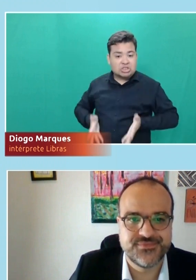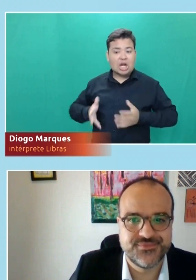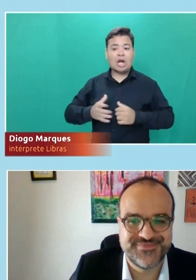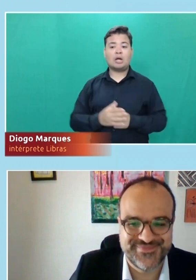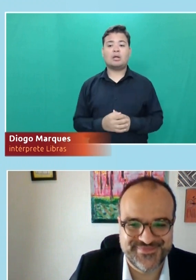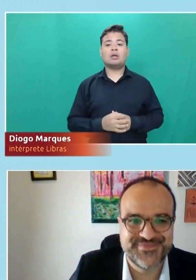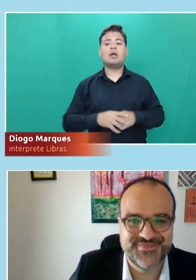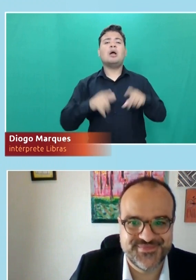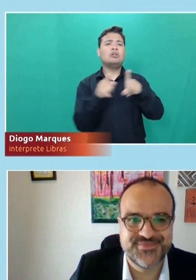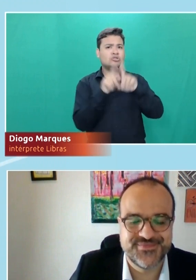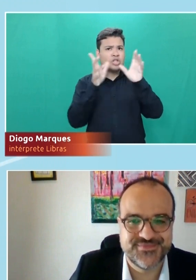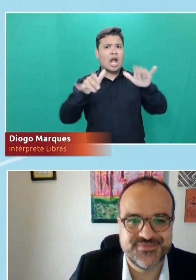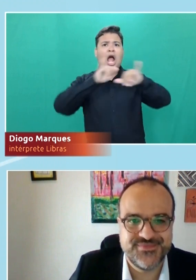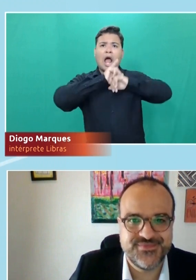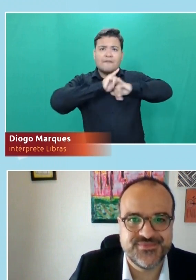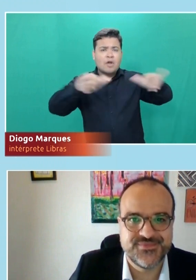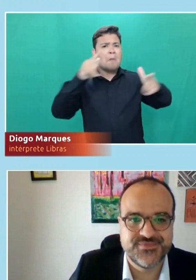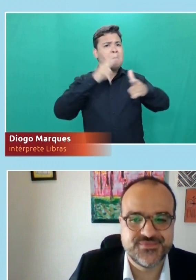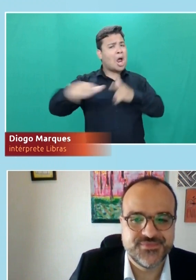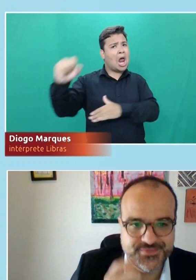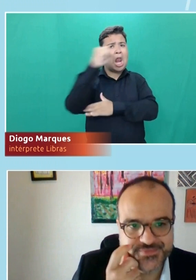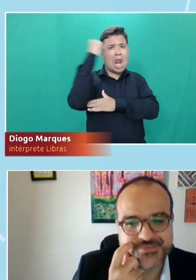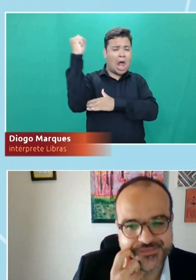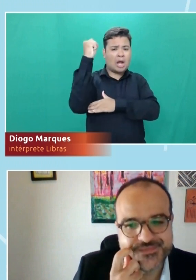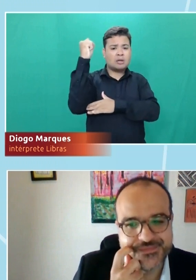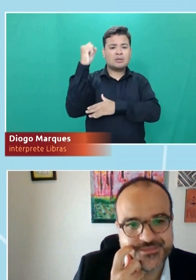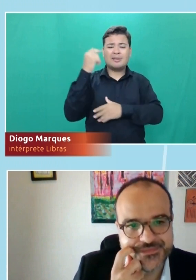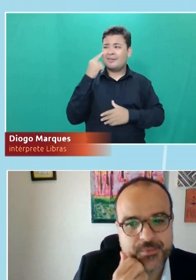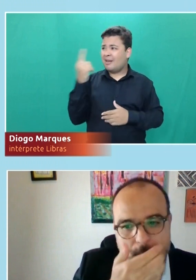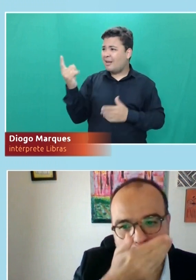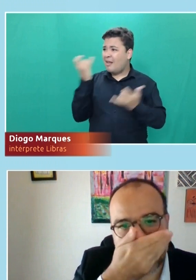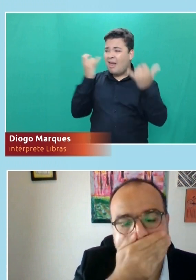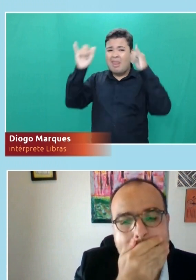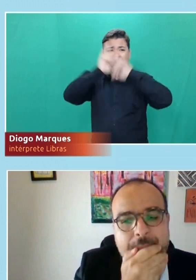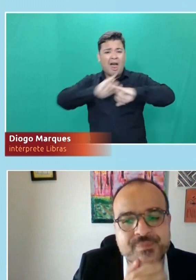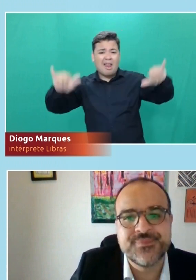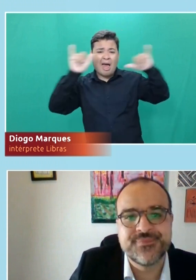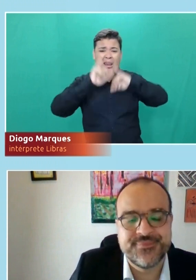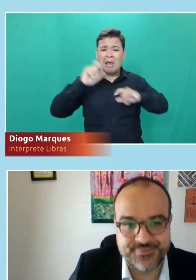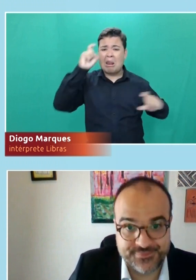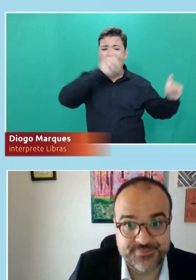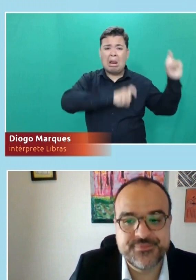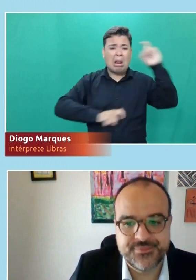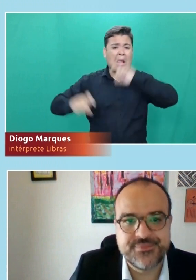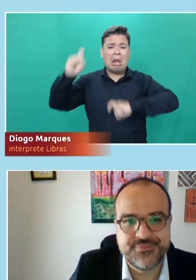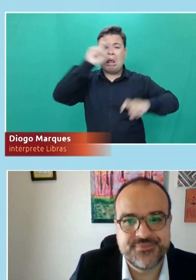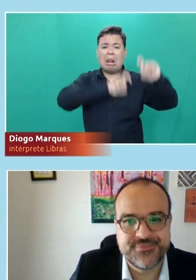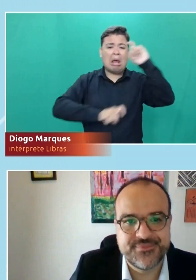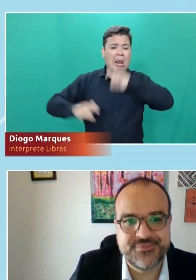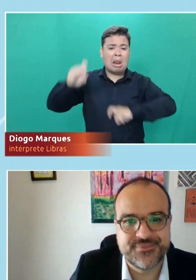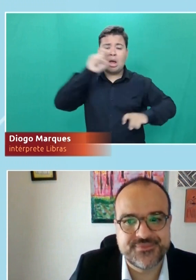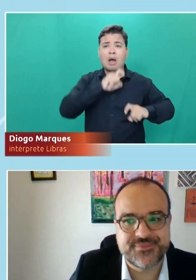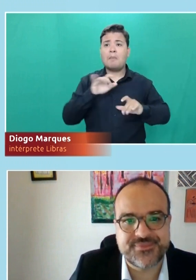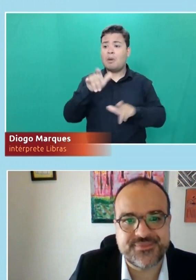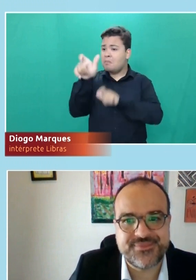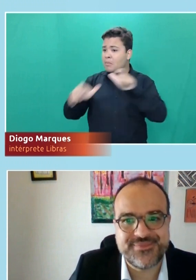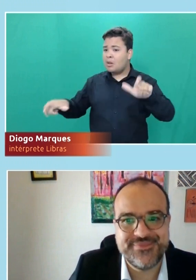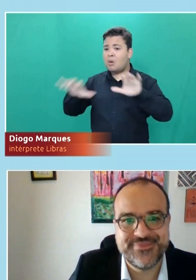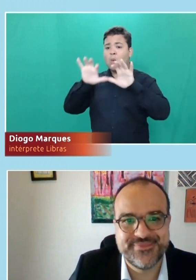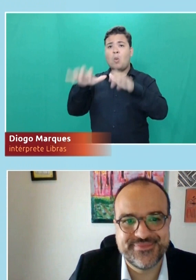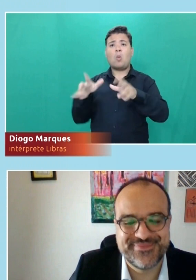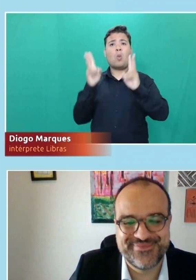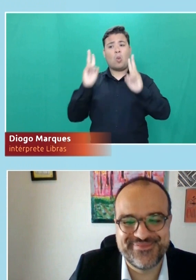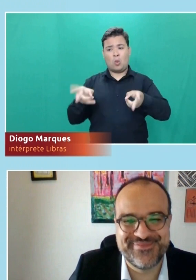de sítio decretado, e são sempre novas informações que não se concretizam e essas pessoas continuam naqueles espaços. Sei que o senhor